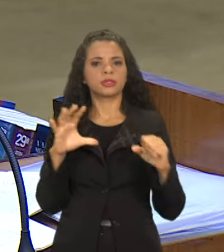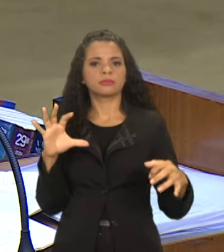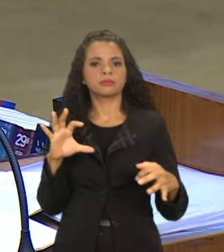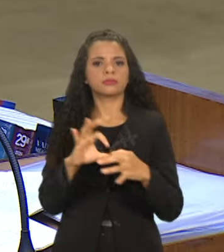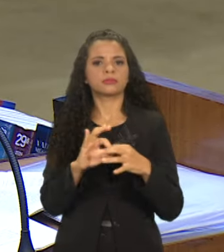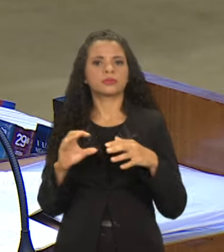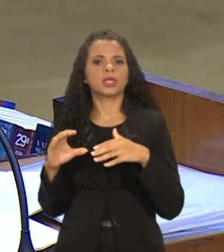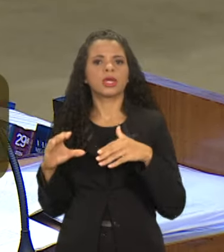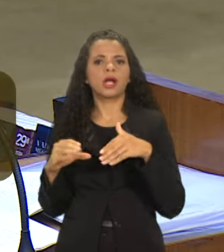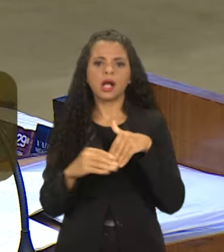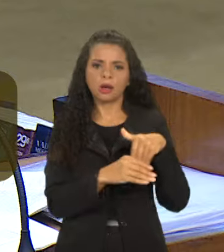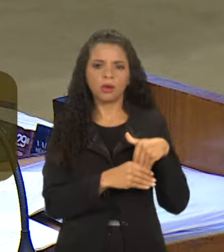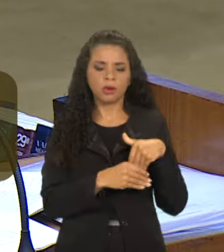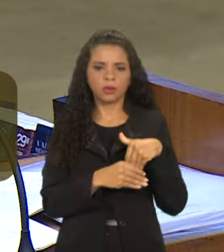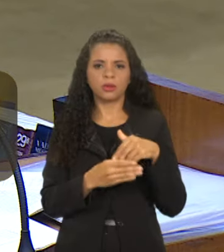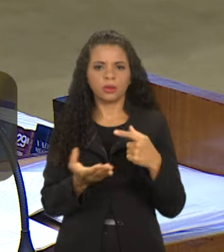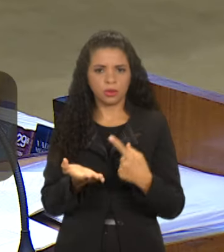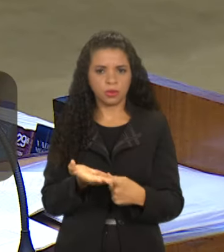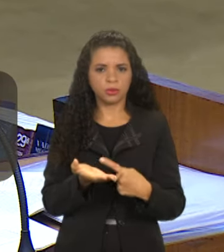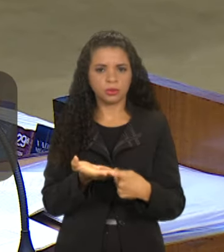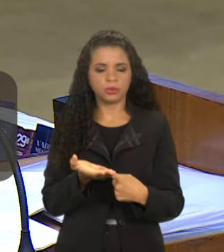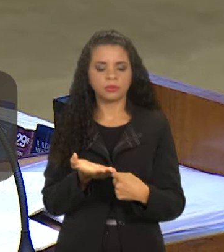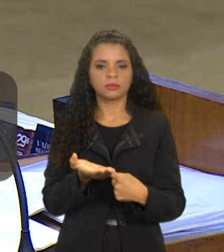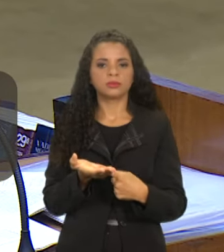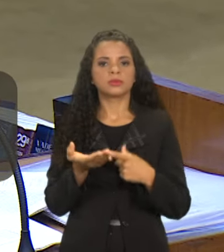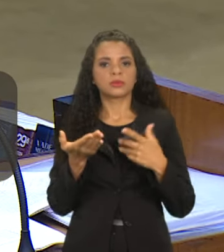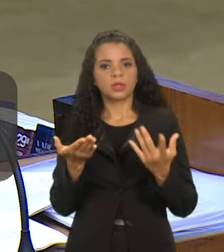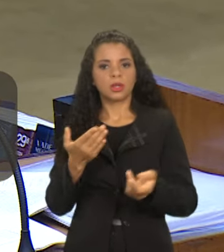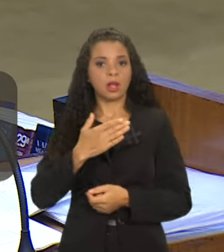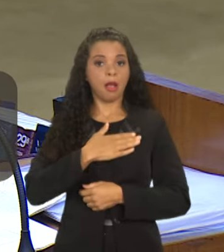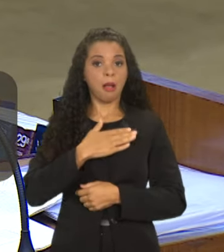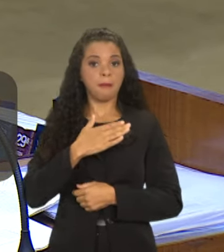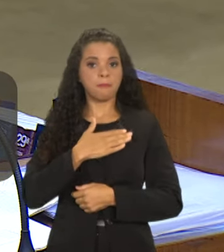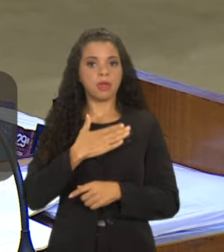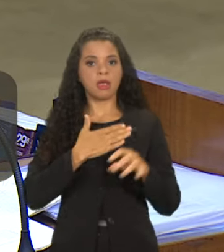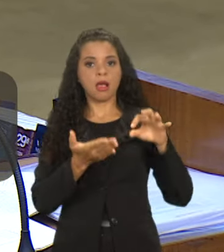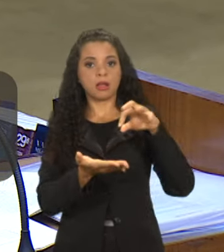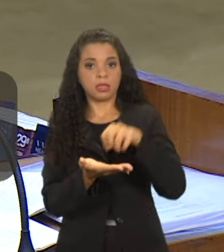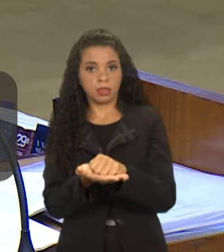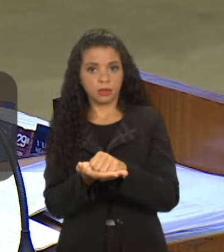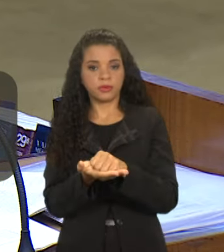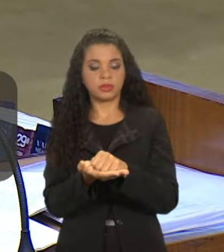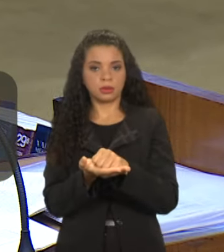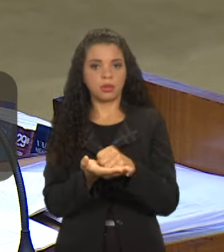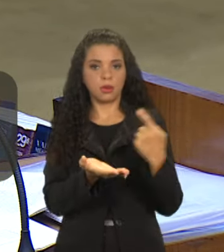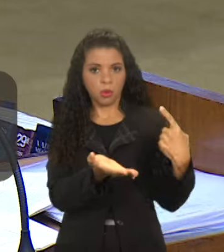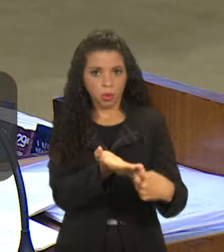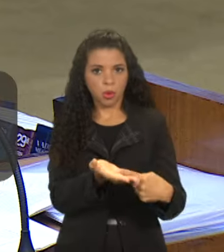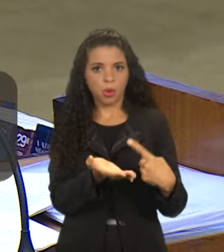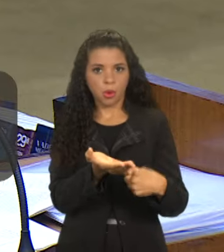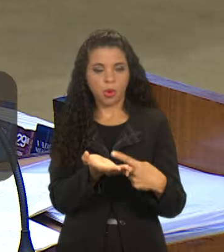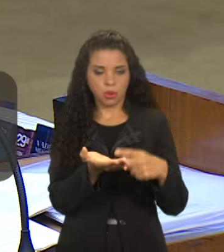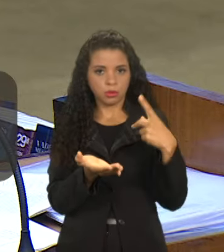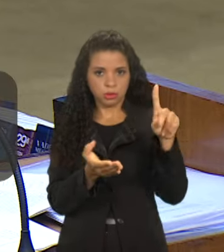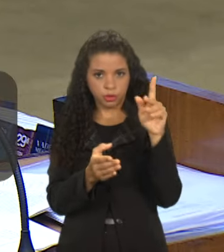isso, ressalvo que não há, na minha adesão ao acordo que farei, ao voto de Vossa